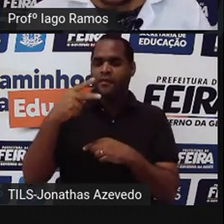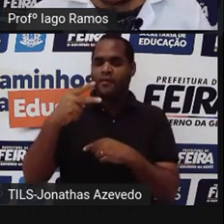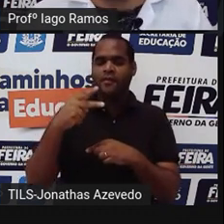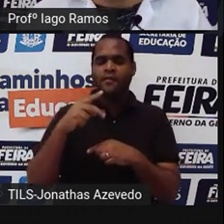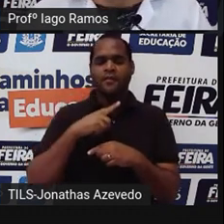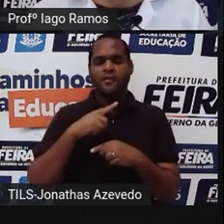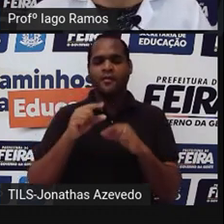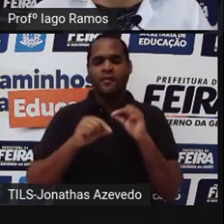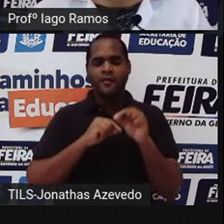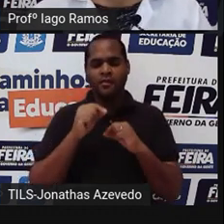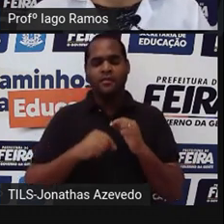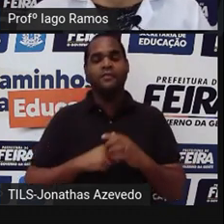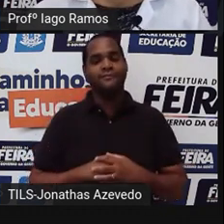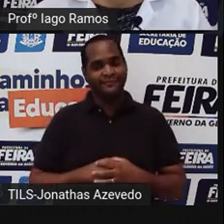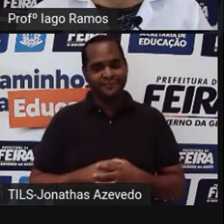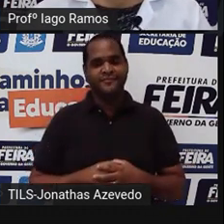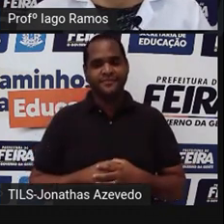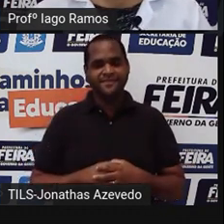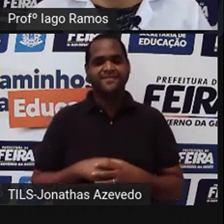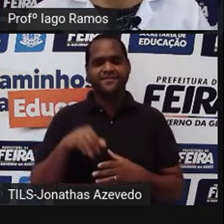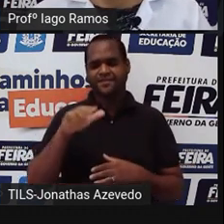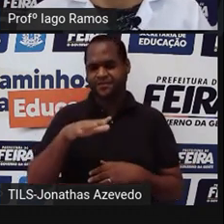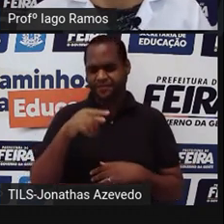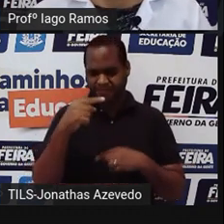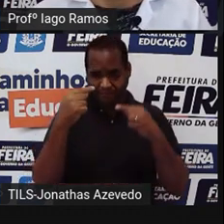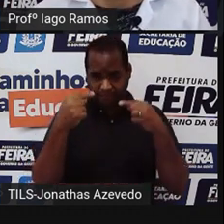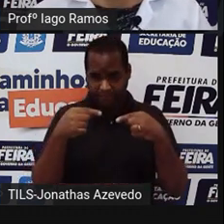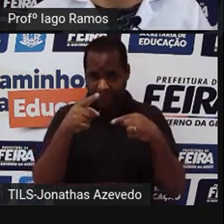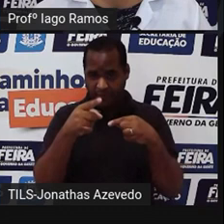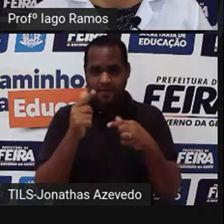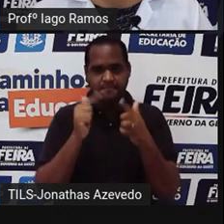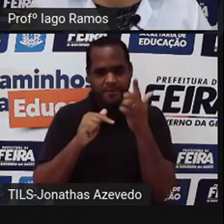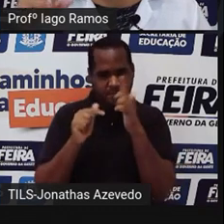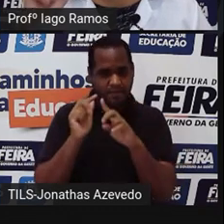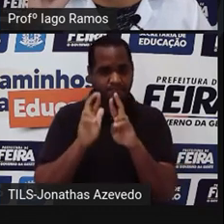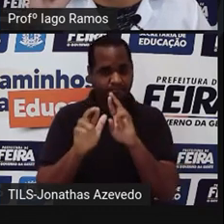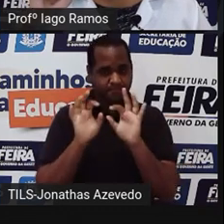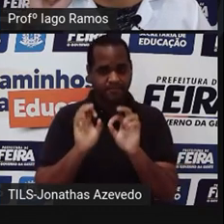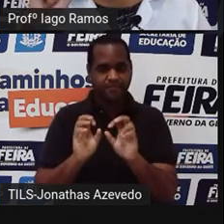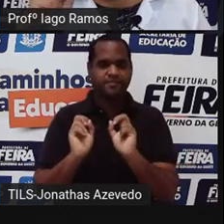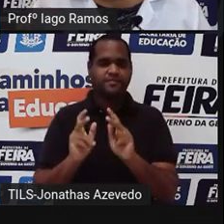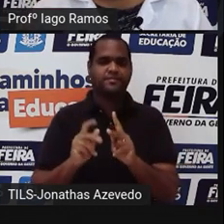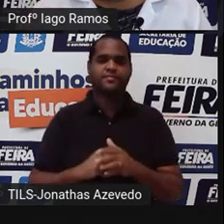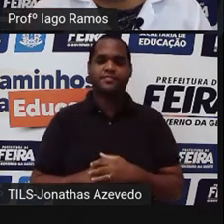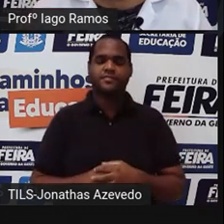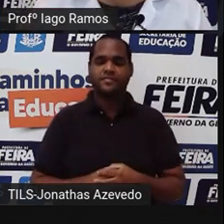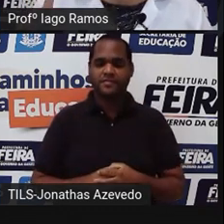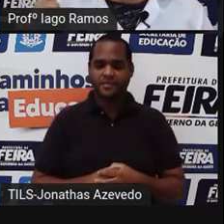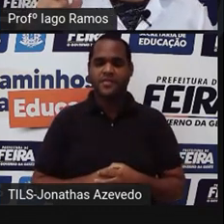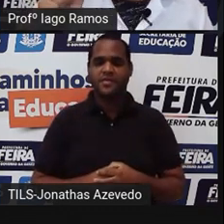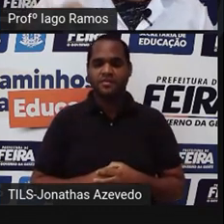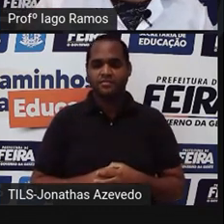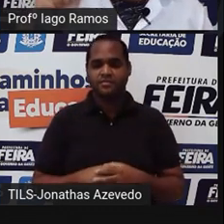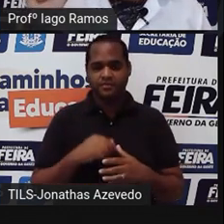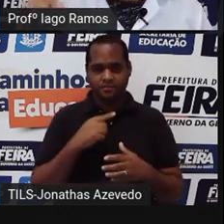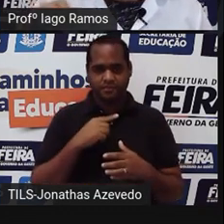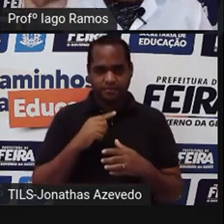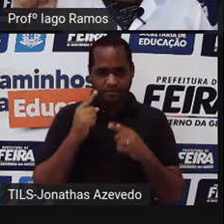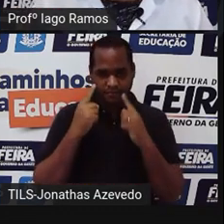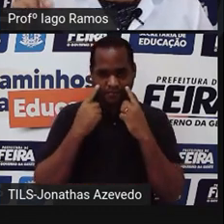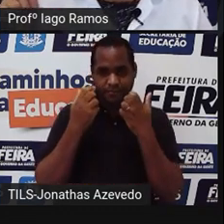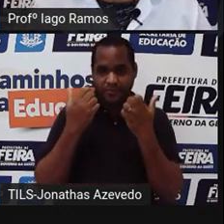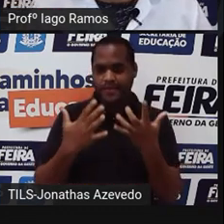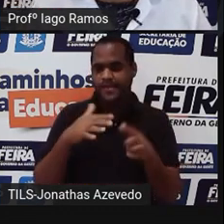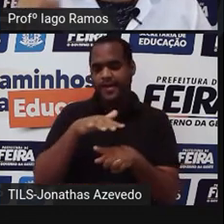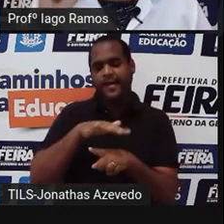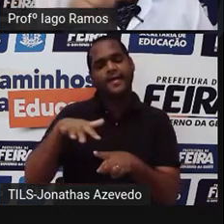quadrados. Então, esse é o desafio, tá? Beleza? A gente precisa só lembrar como é que se calcula a área